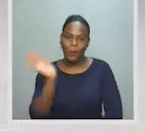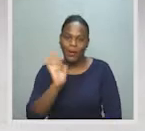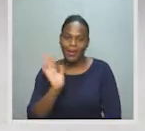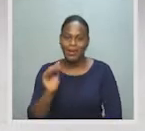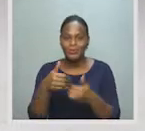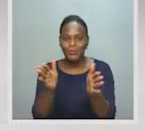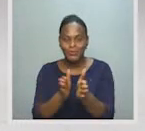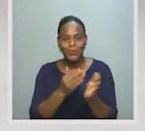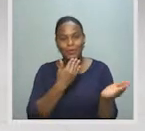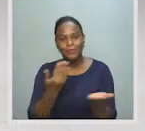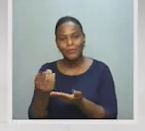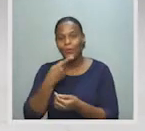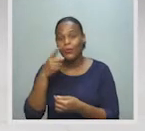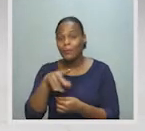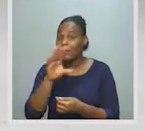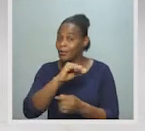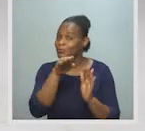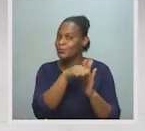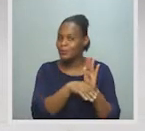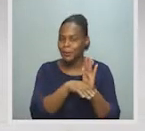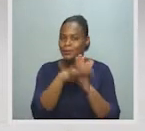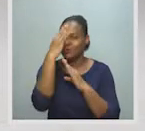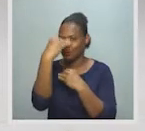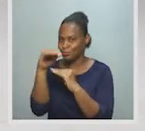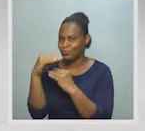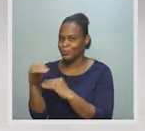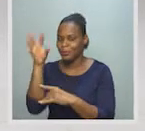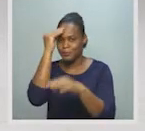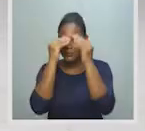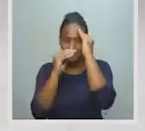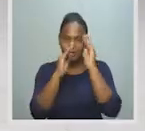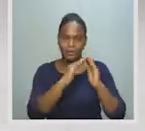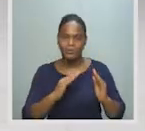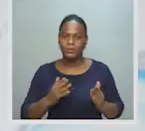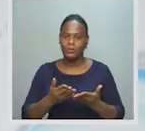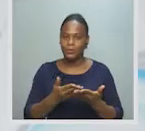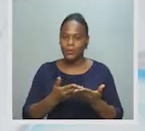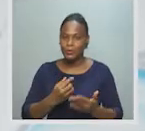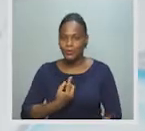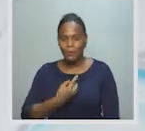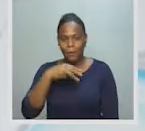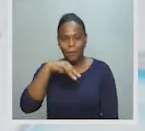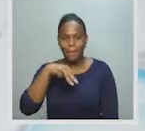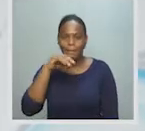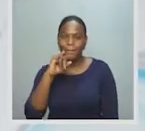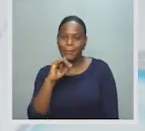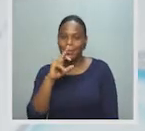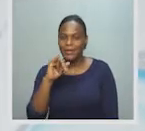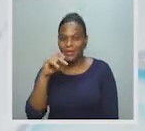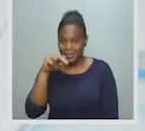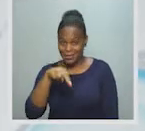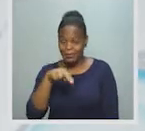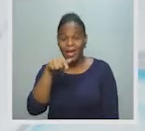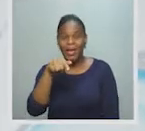Olá a todos, bem-vindos de volta a mais uma edição do programa educativo Aprender a Estudar em Casa. Eu sou Miriam Fernandes e esta é a